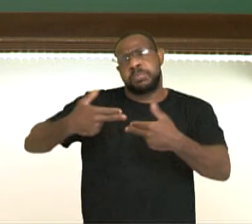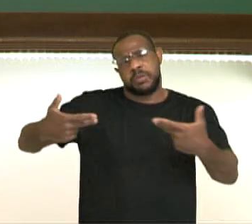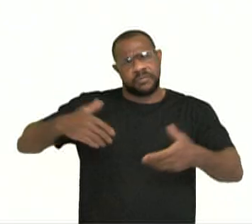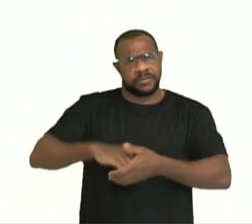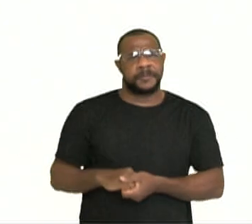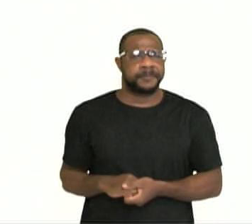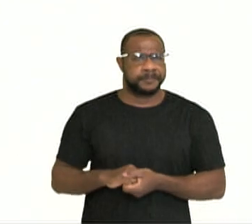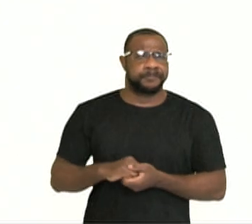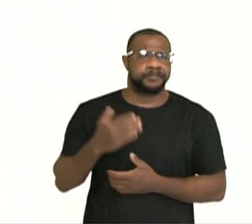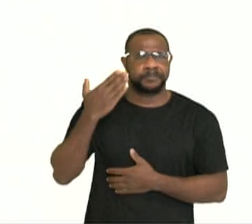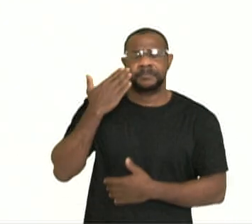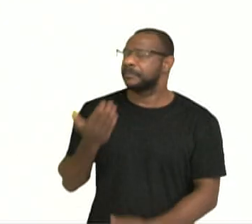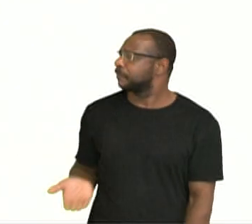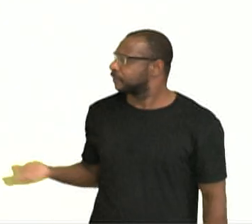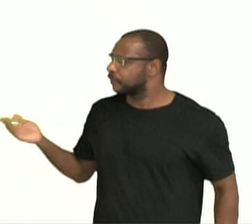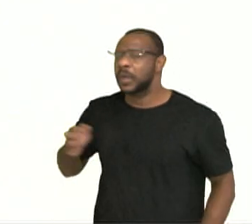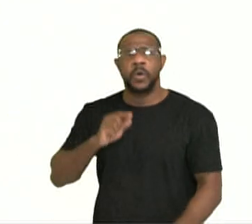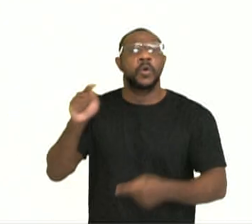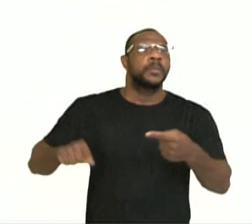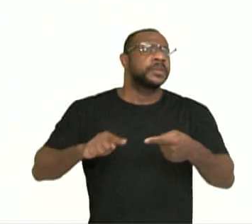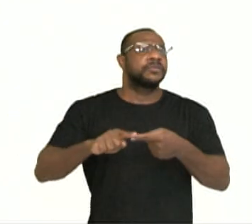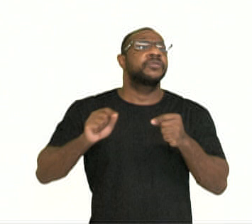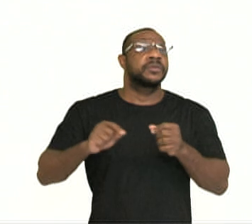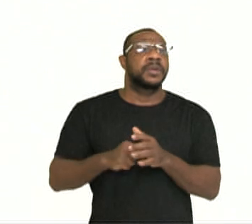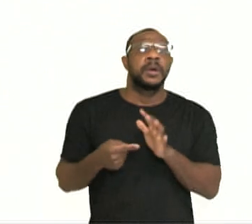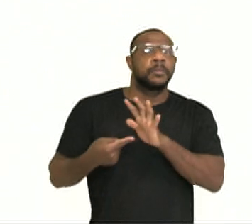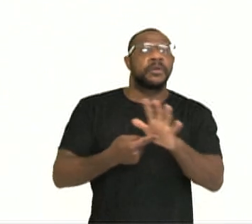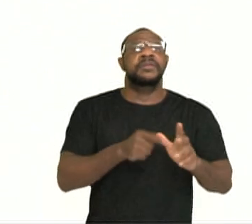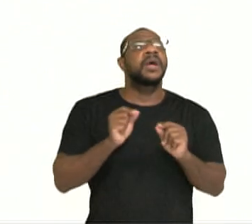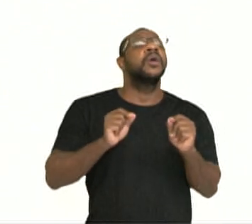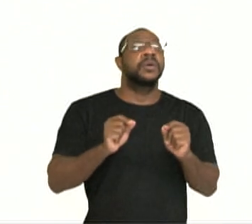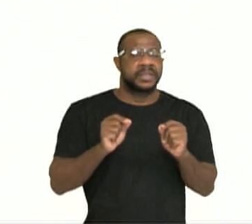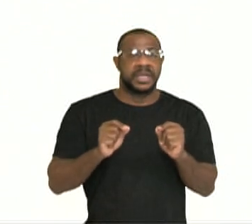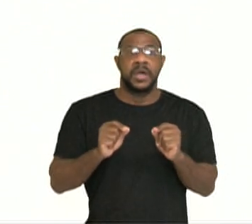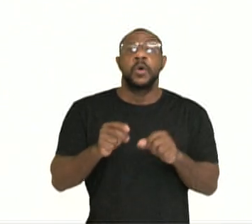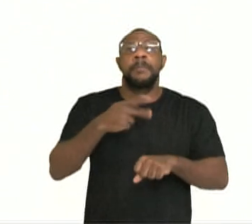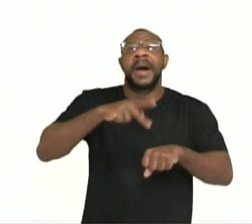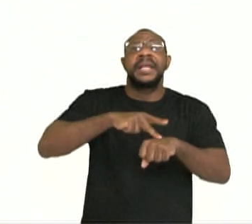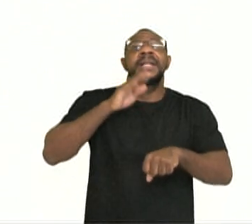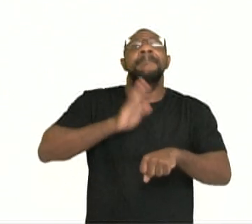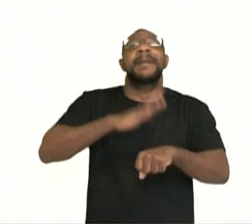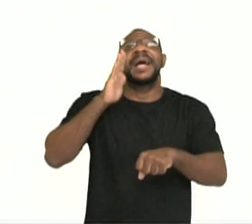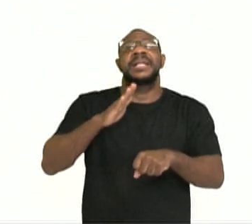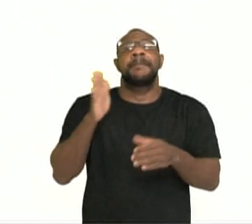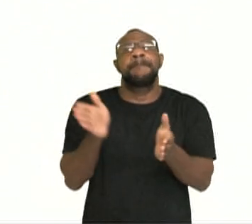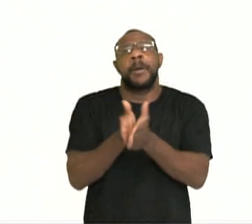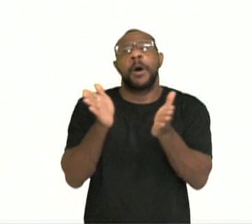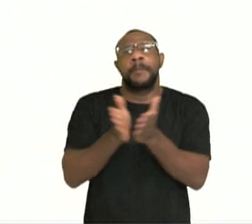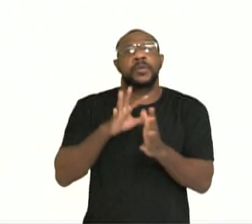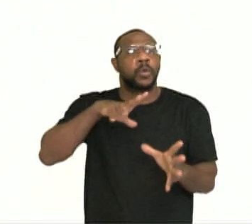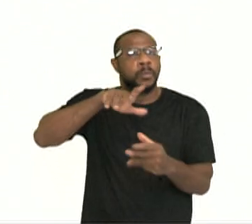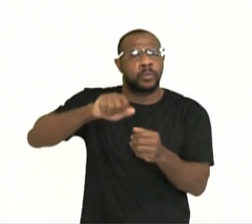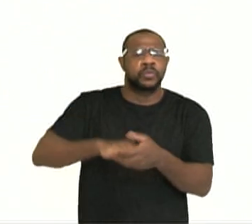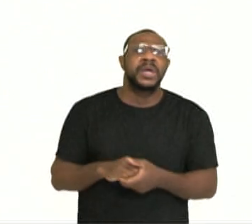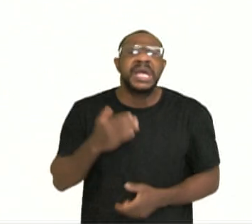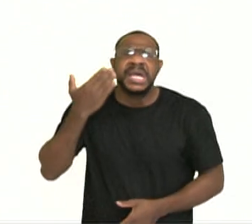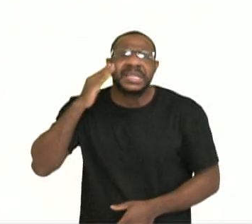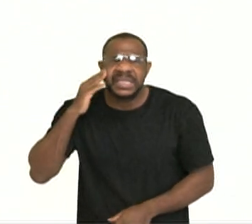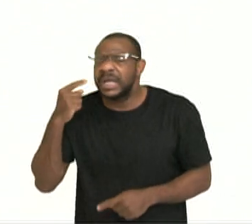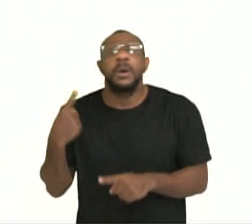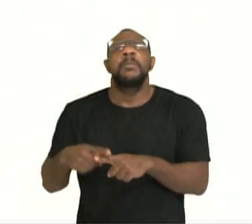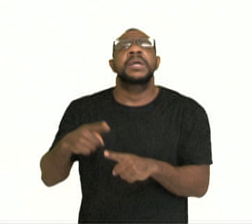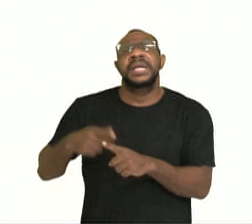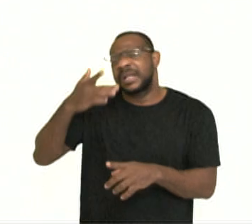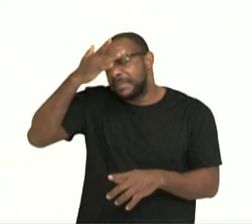comigo ali para o objetivo: identificar os países mais pobres do mundo e entender o que leva a população à